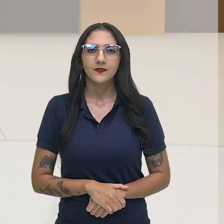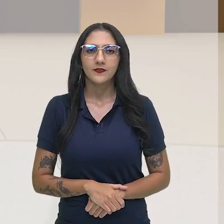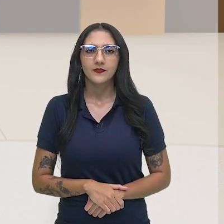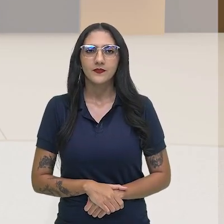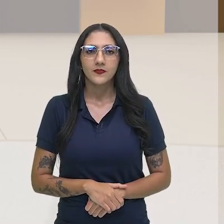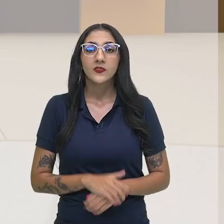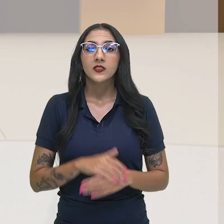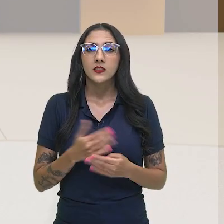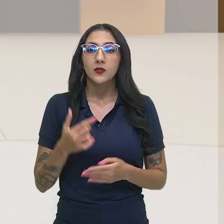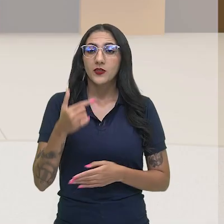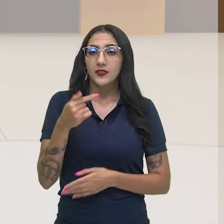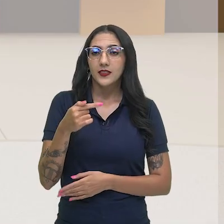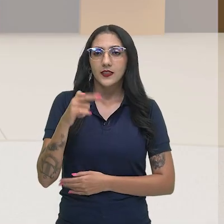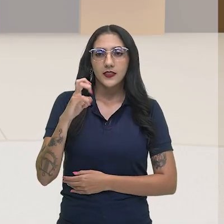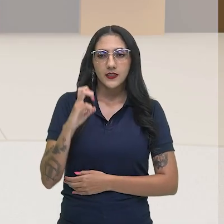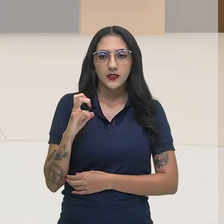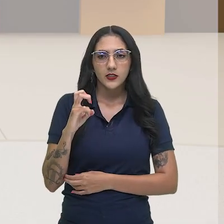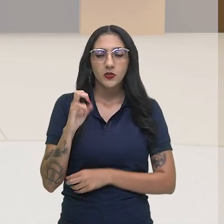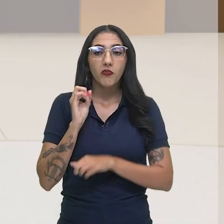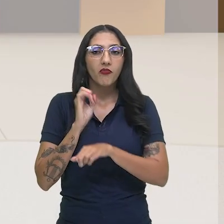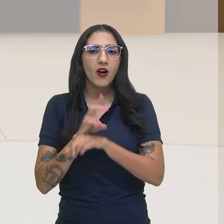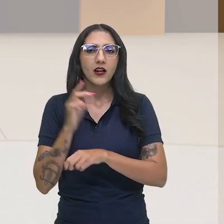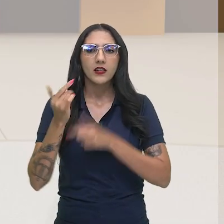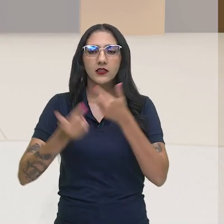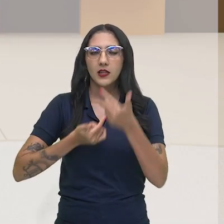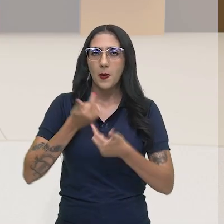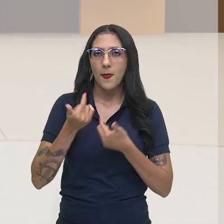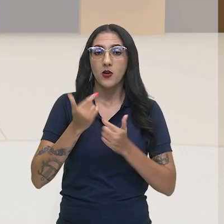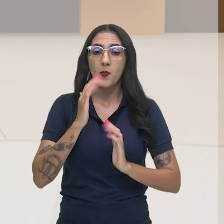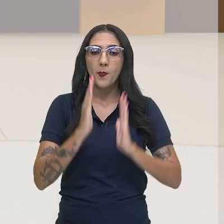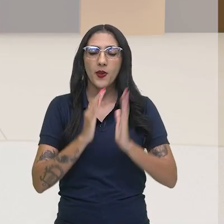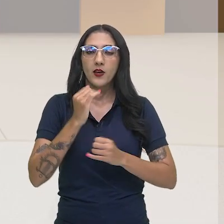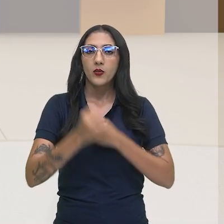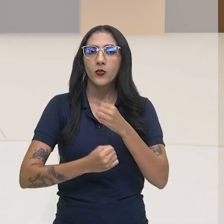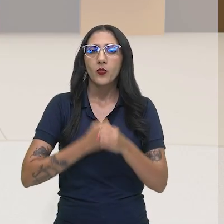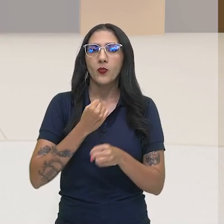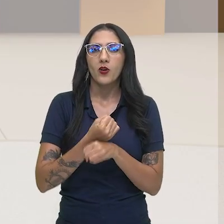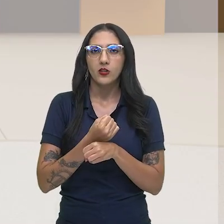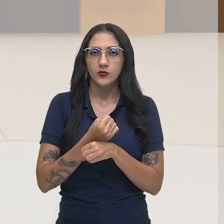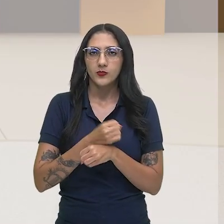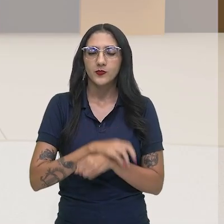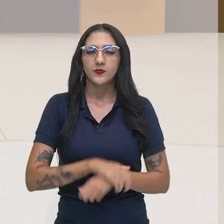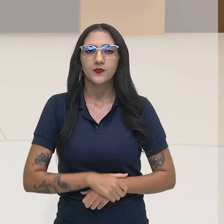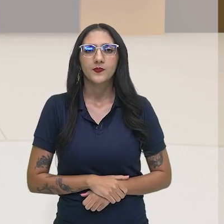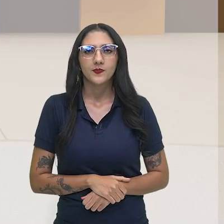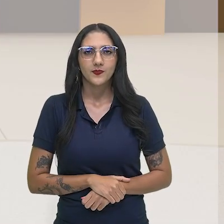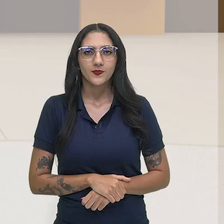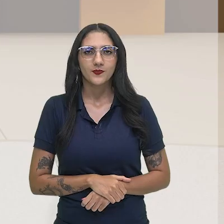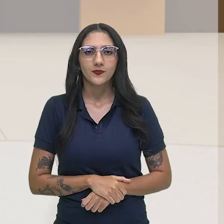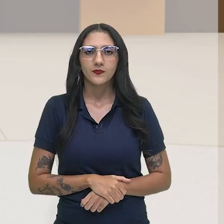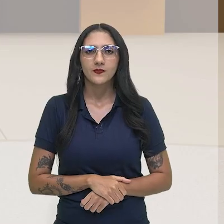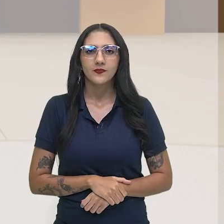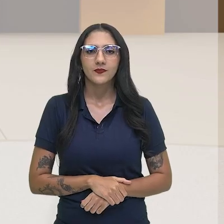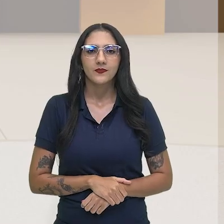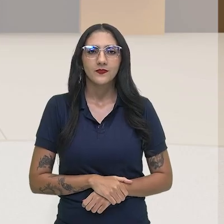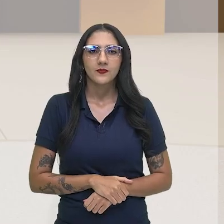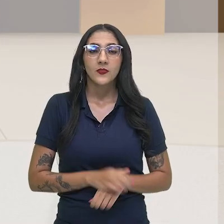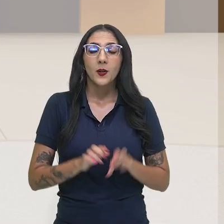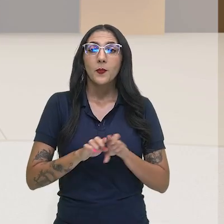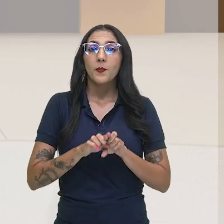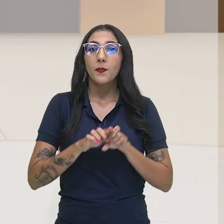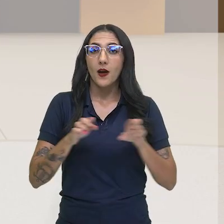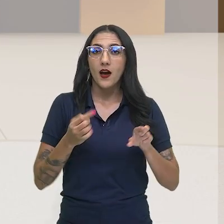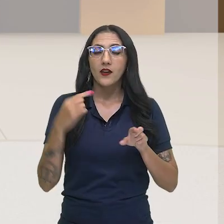75 empregos por ano. Está crescendo em média, tá, gente? 75 a cada ano. Mas a professora Manuela disse